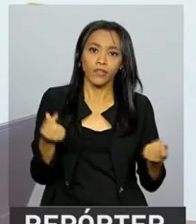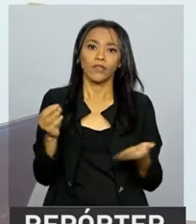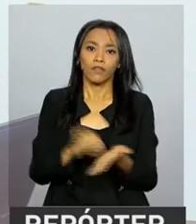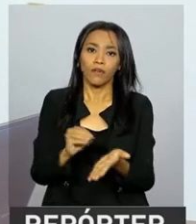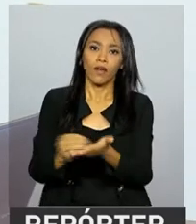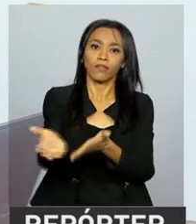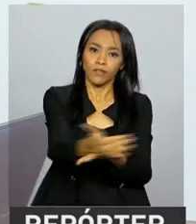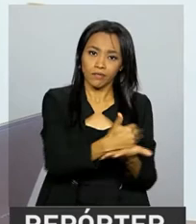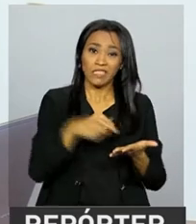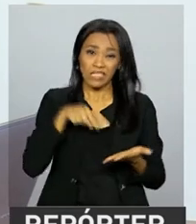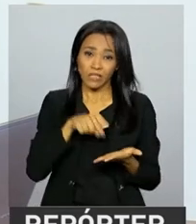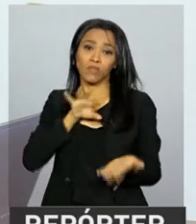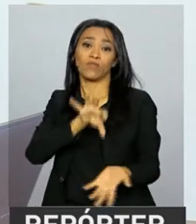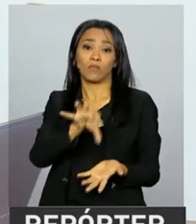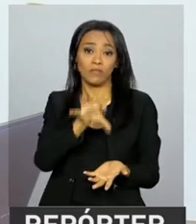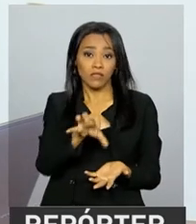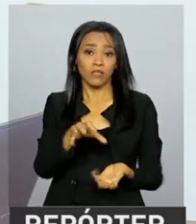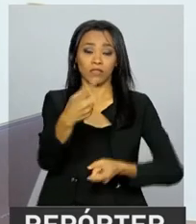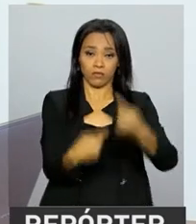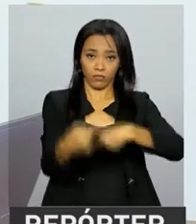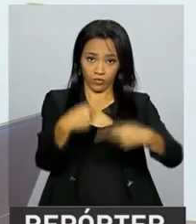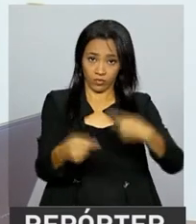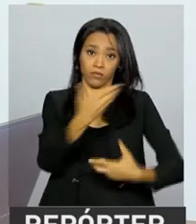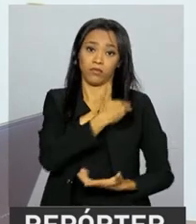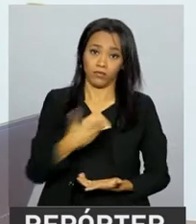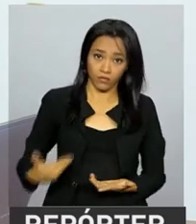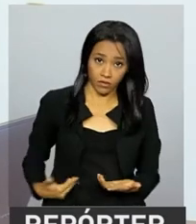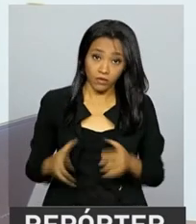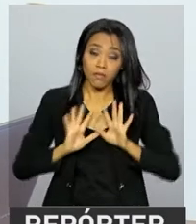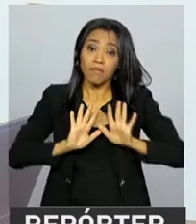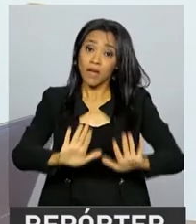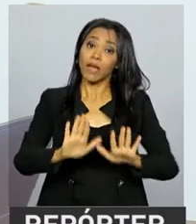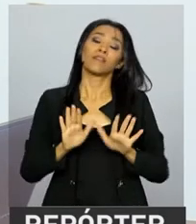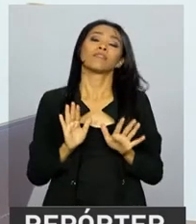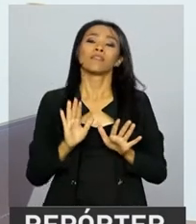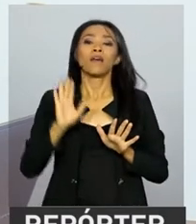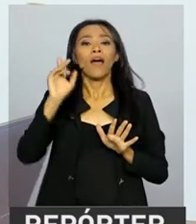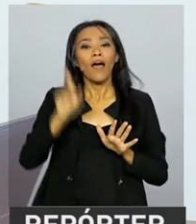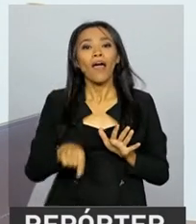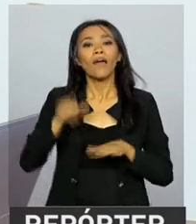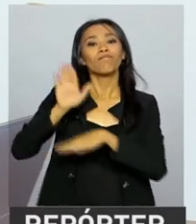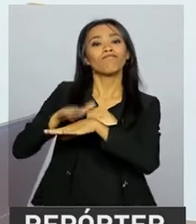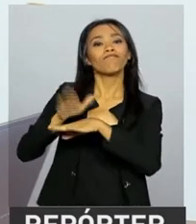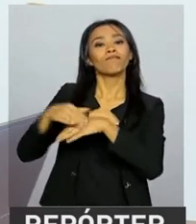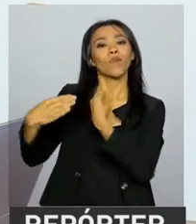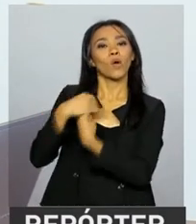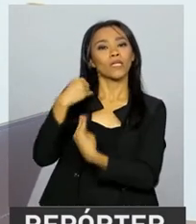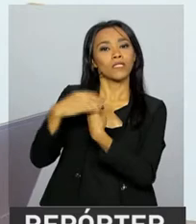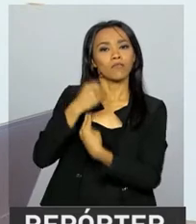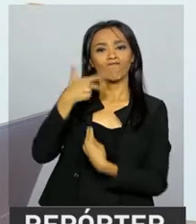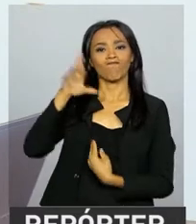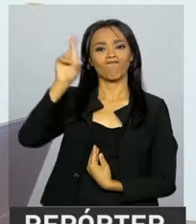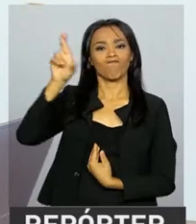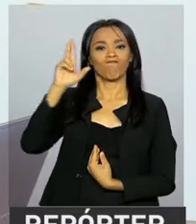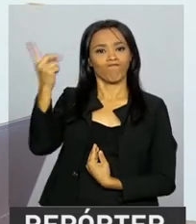afeta as políticas públicas como um todo mas foi a orientação do presidente preservar